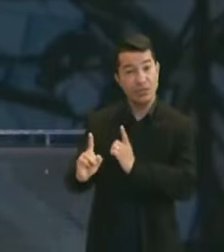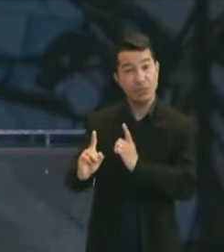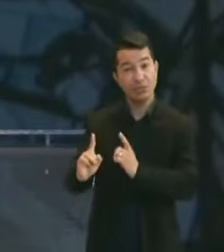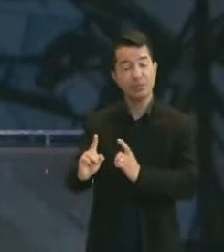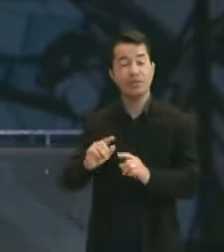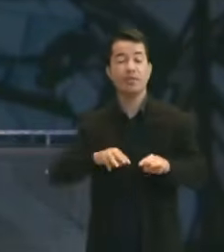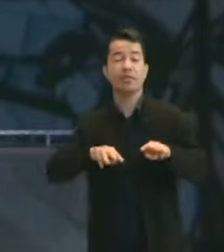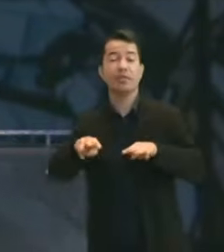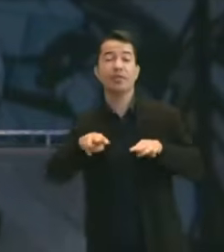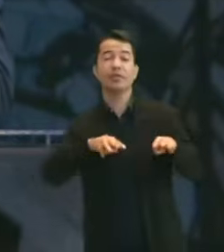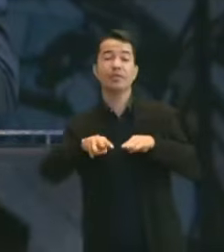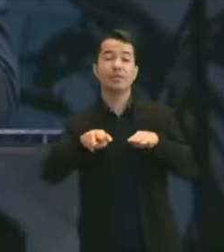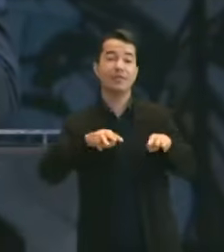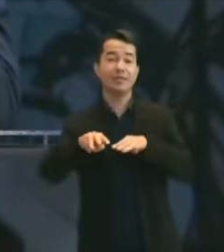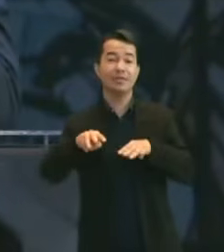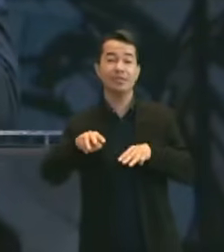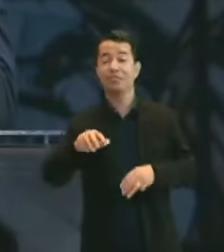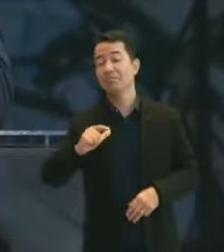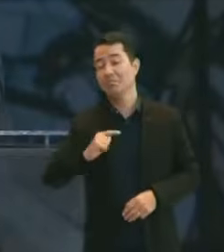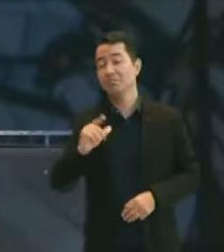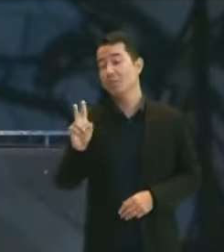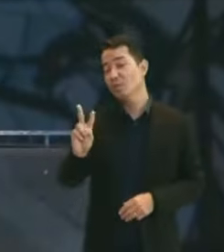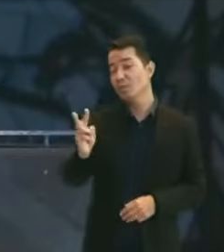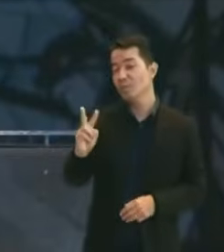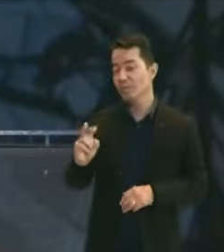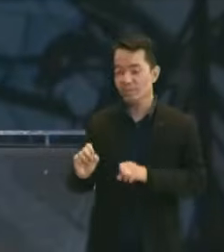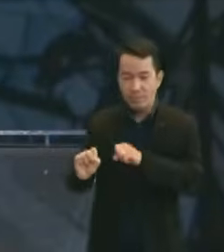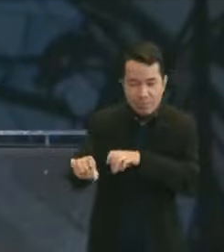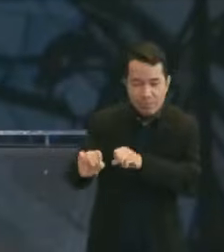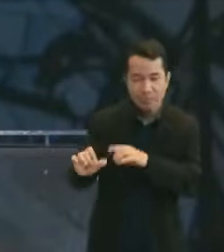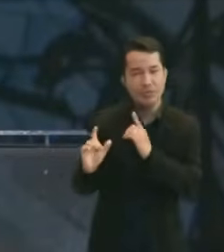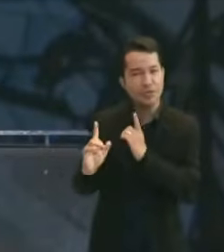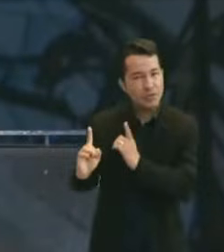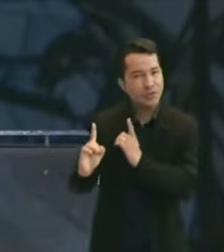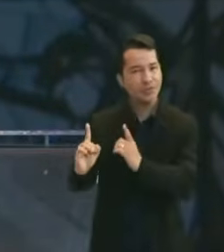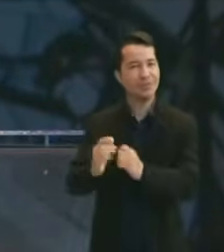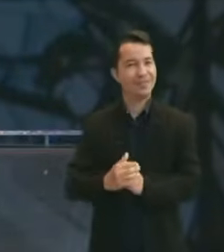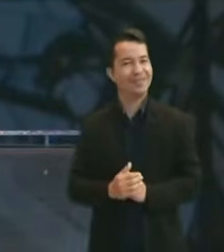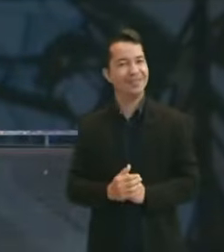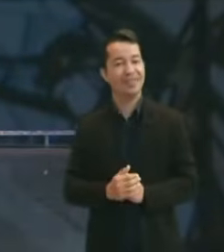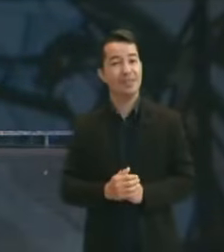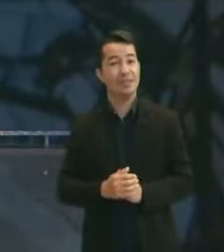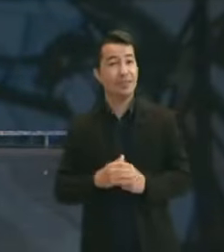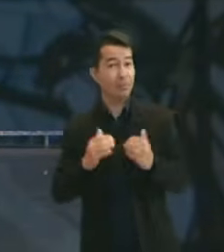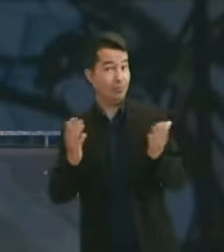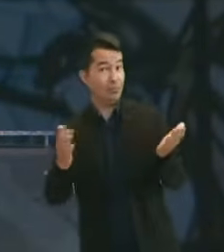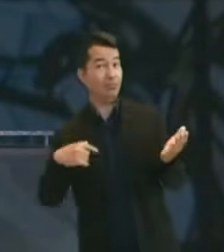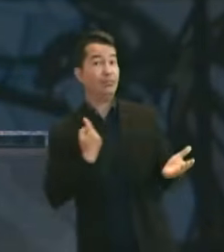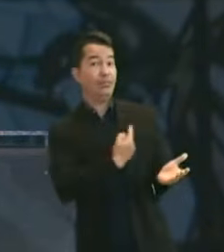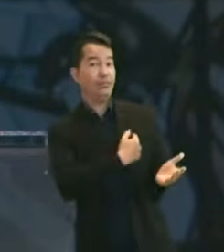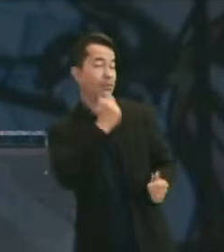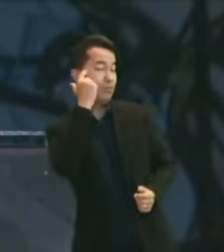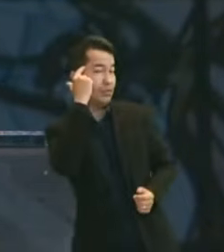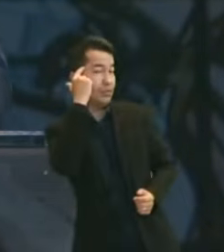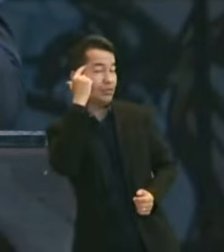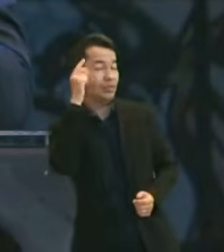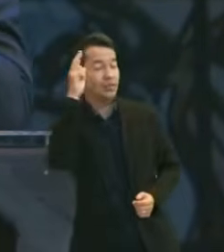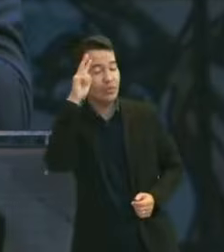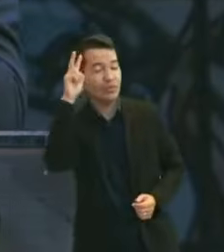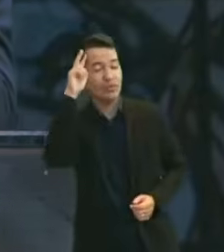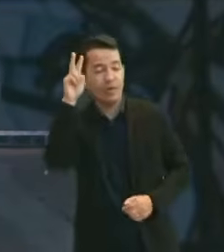aquele que escreveu o Evangelho de Marcos. Então, é tão interessante nós podermos estudar sobre a vida de um homem